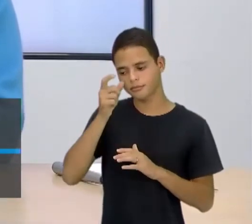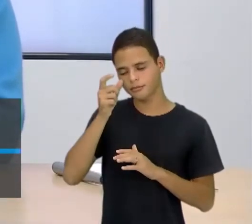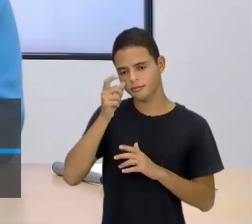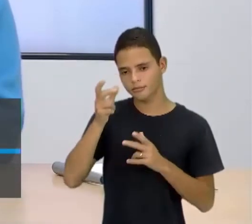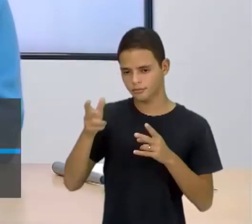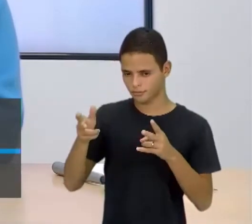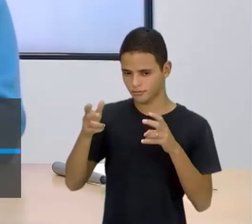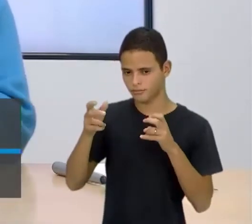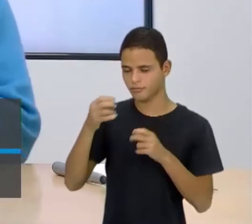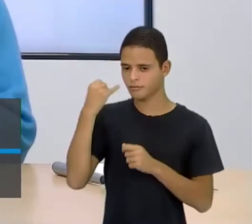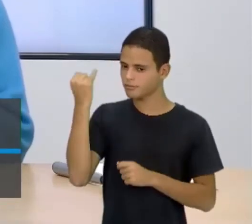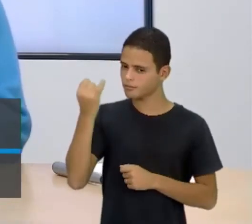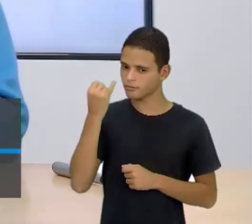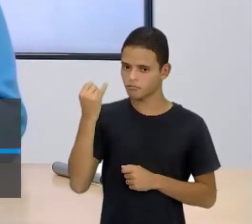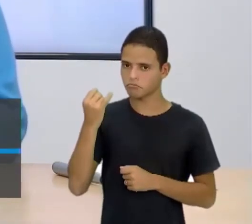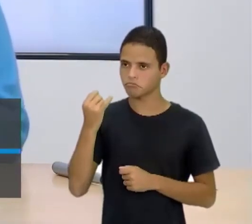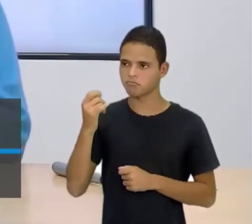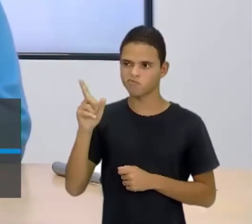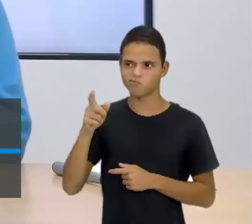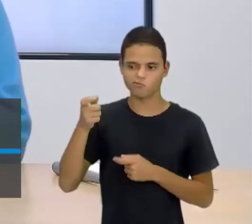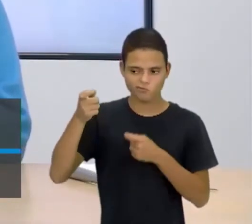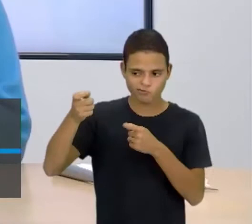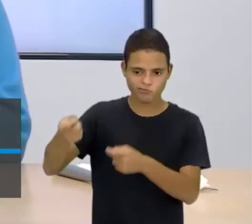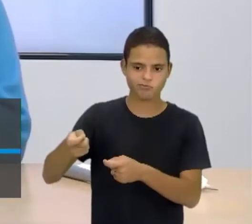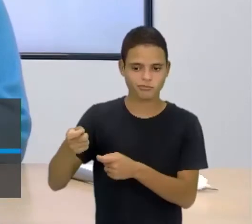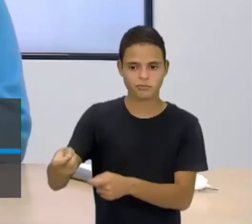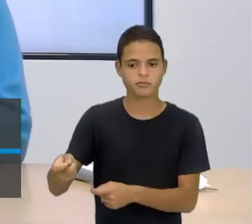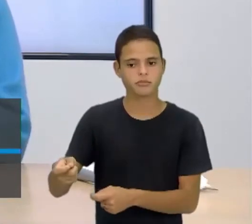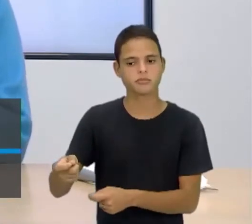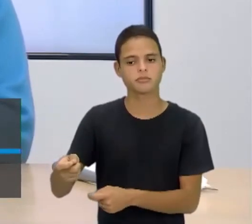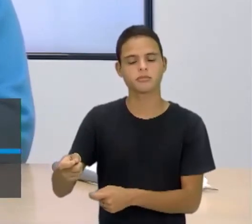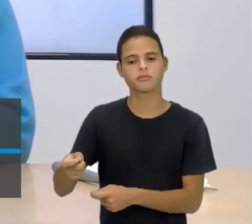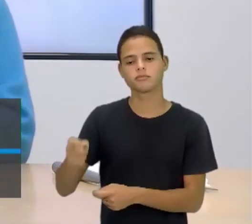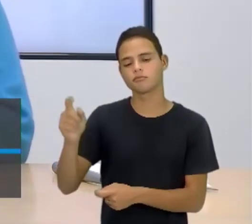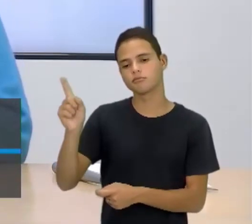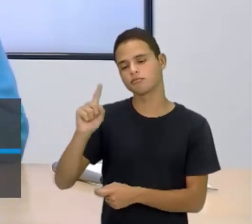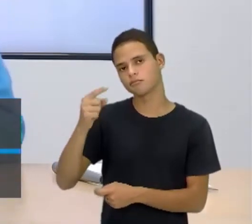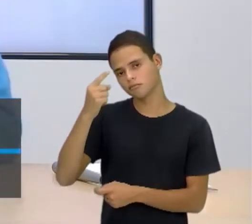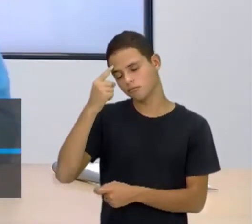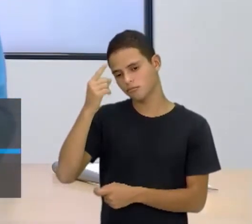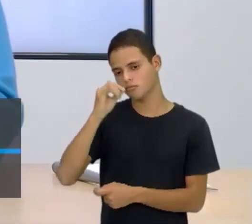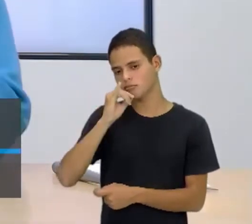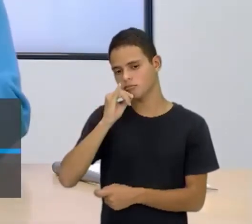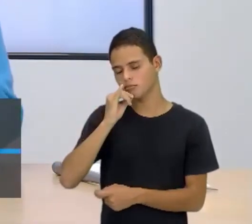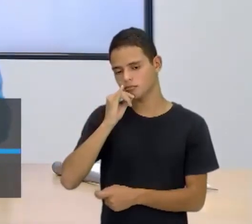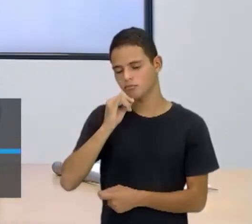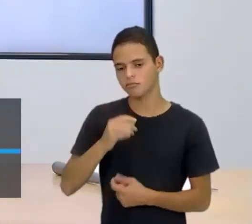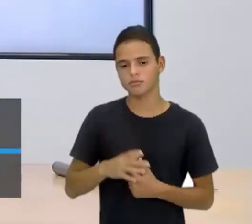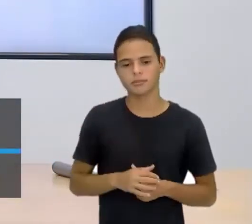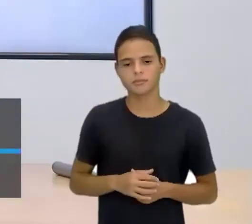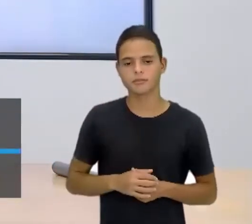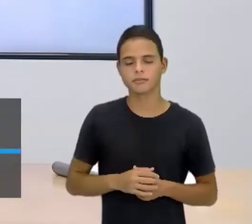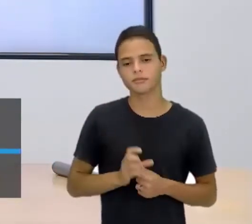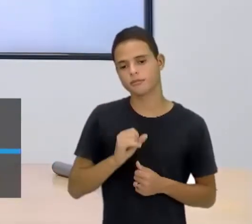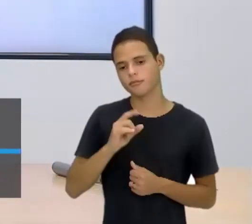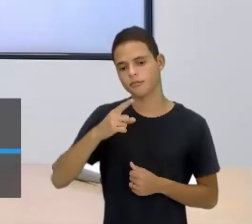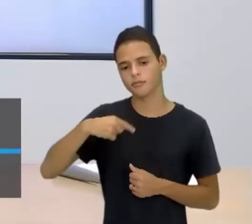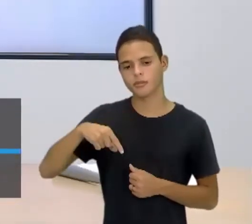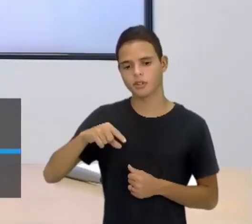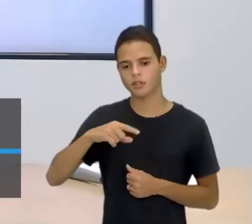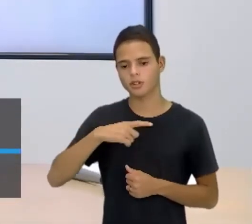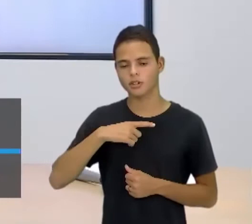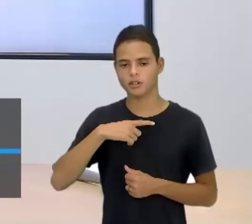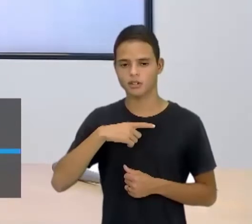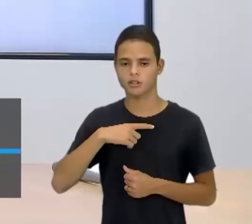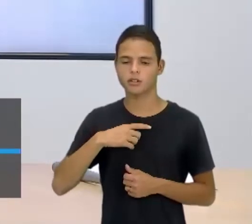importante, é por isso que nós falamos, não é rígida ali. Essa informação equivale, pense o seguinte, se nós estamos ali no contexto